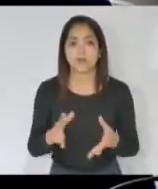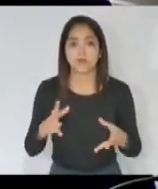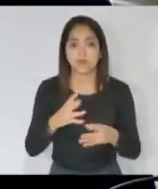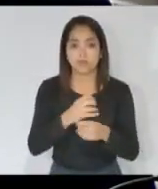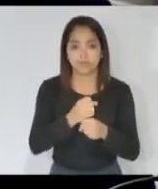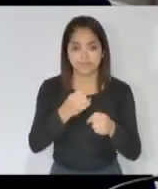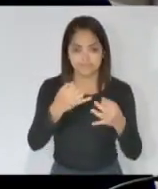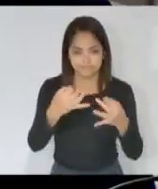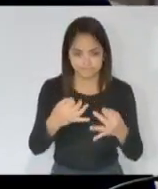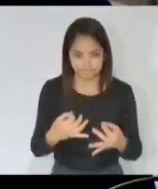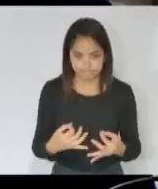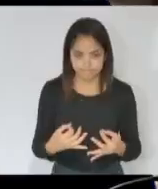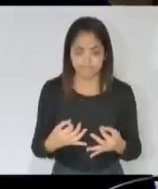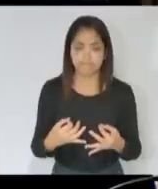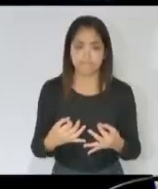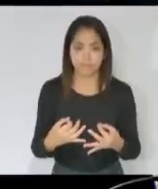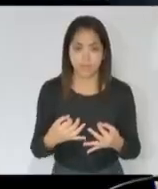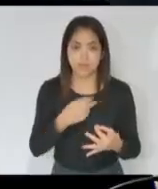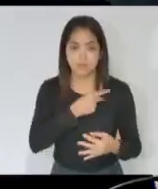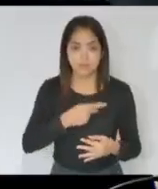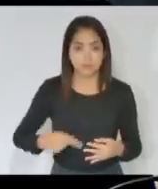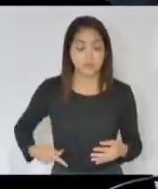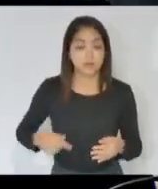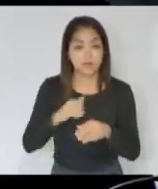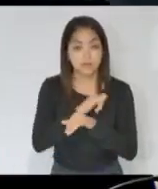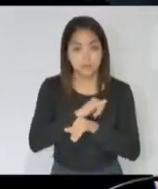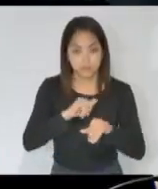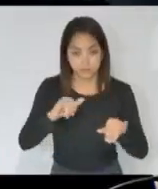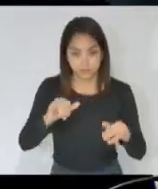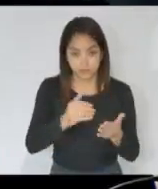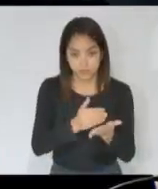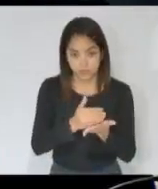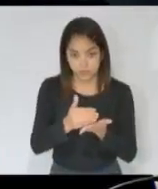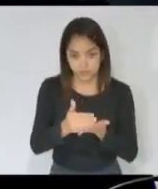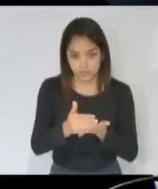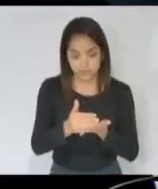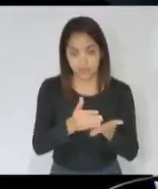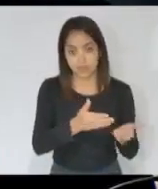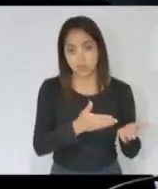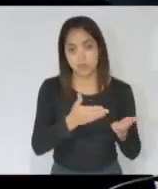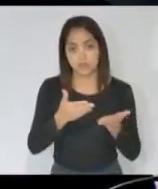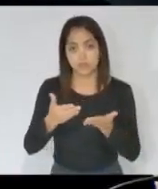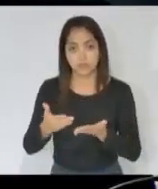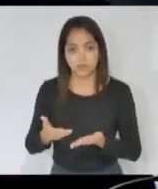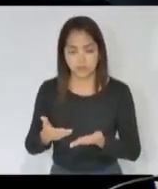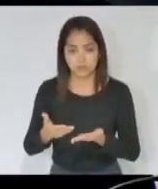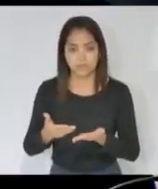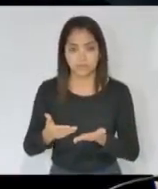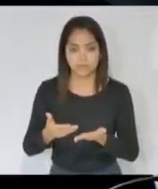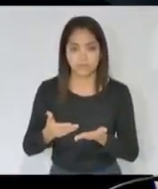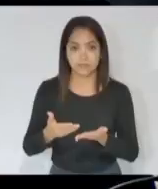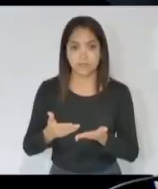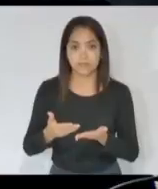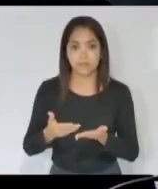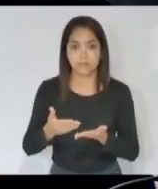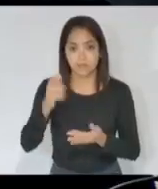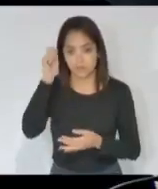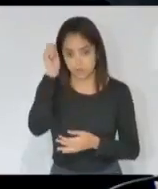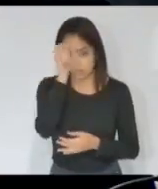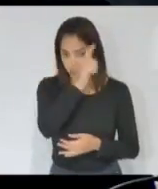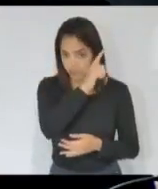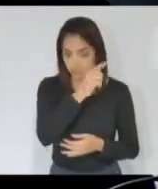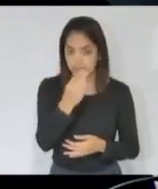quórum regimental, o senhor presidente declarou abertos os trabalhos e convidou o senhor deputado Altair